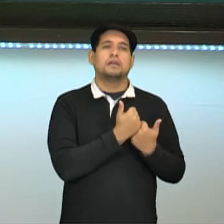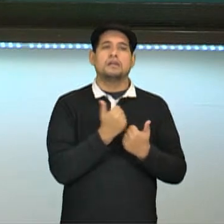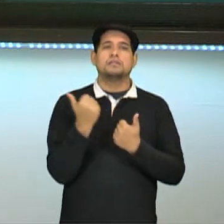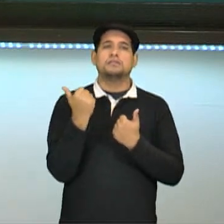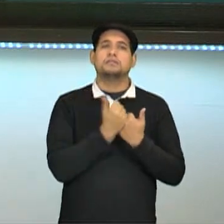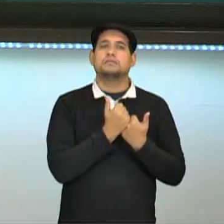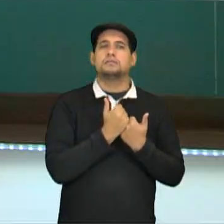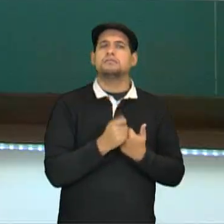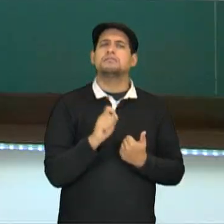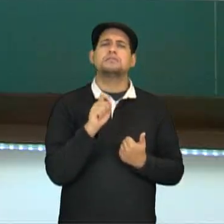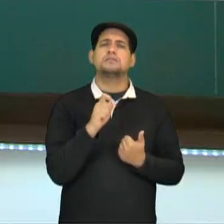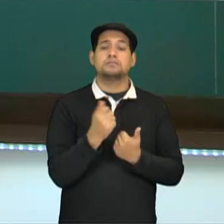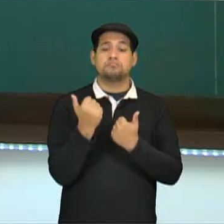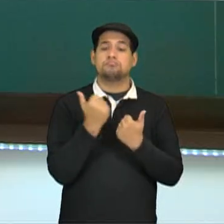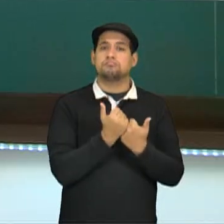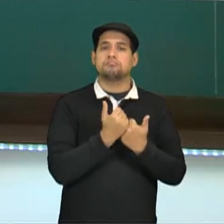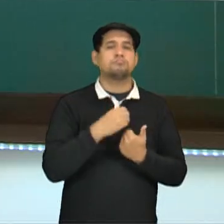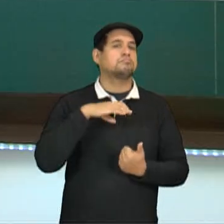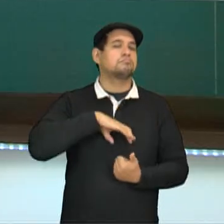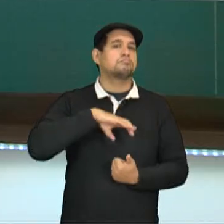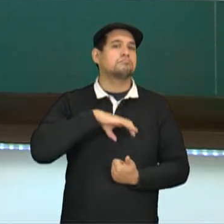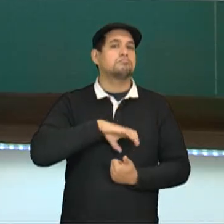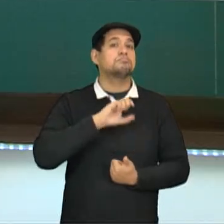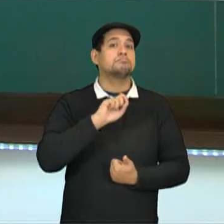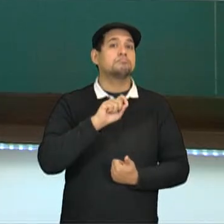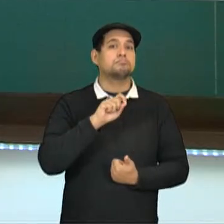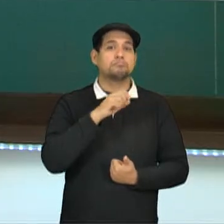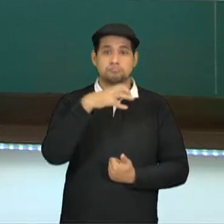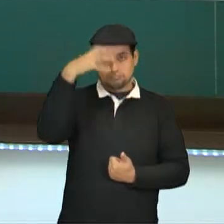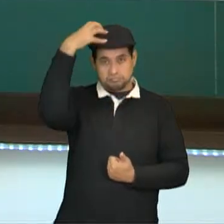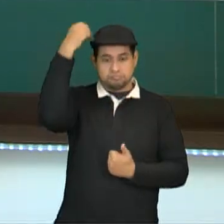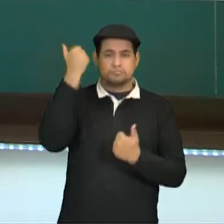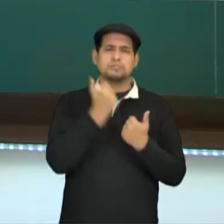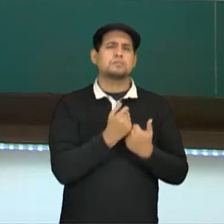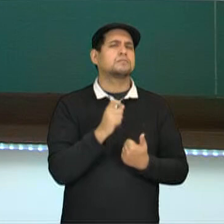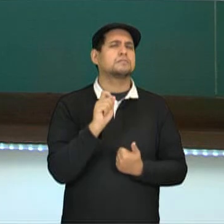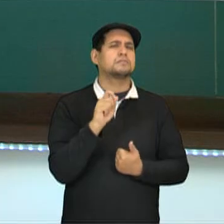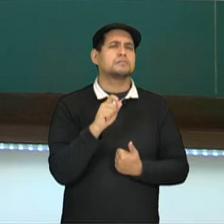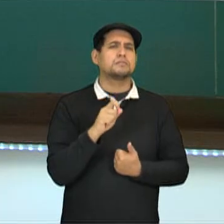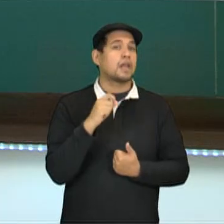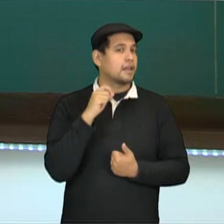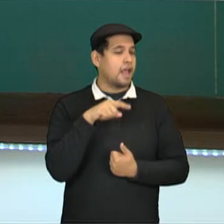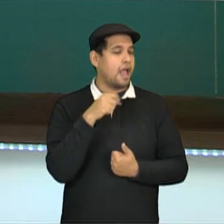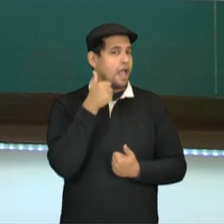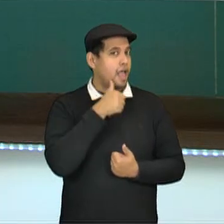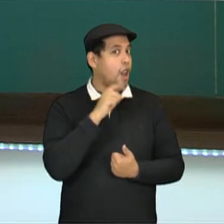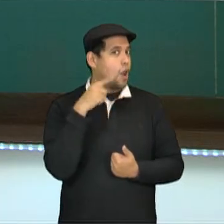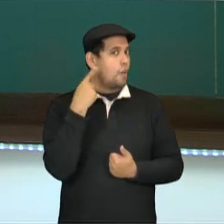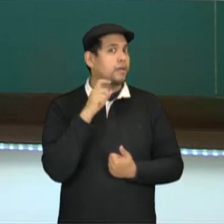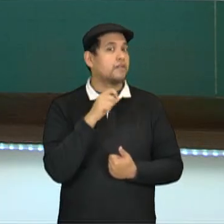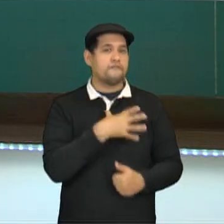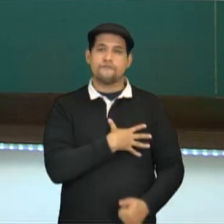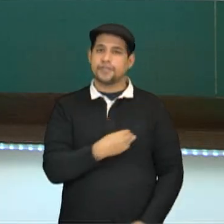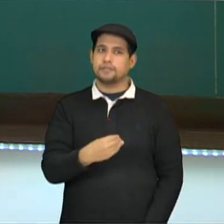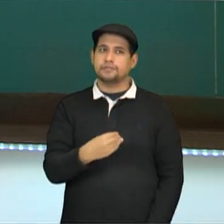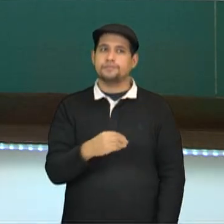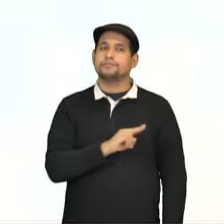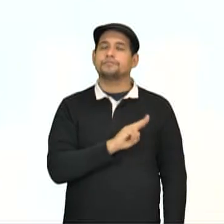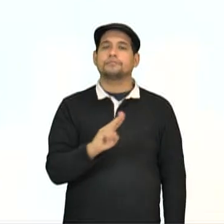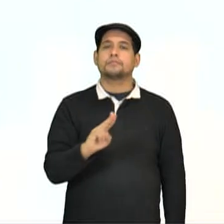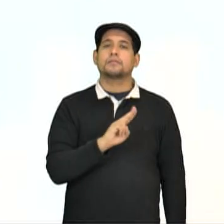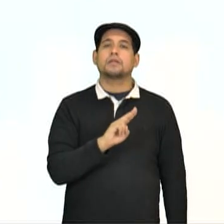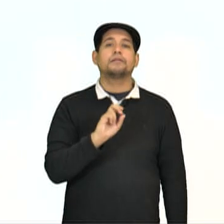né, ali em Portugal, da monarquia de Dona Maria a Louca, vai ser o filho dela, o